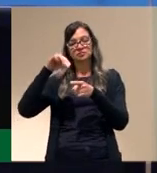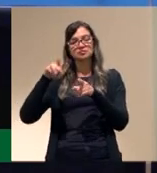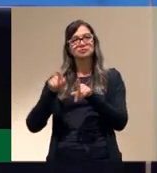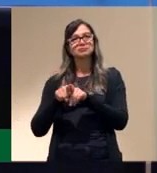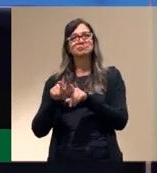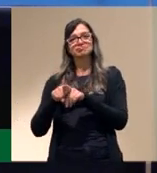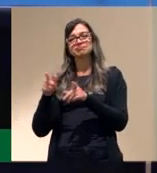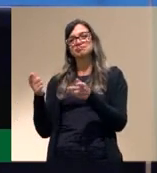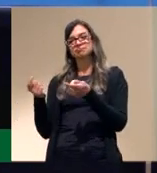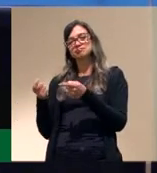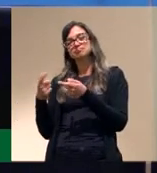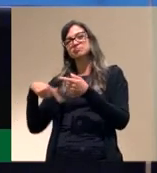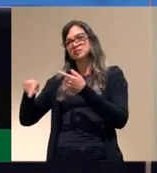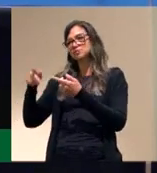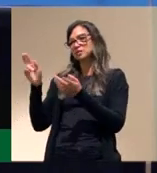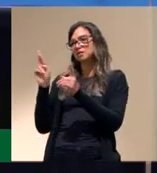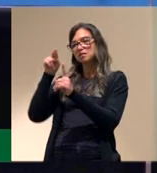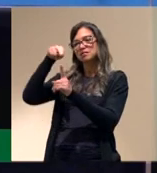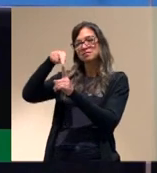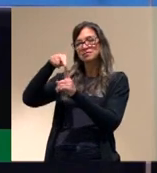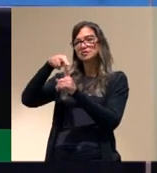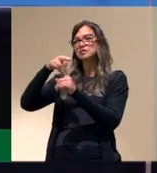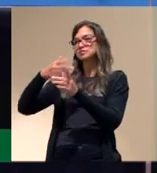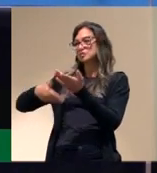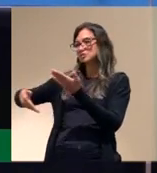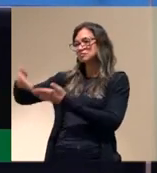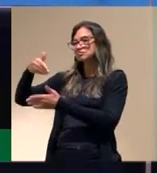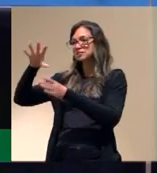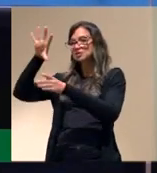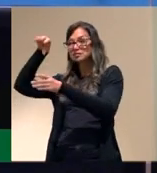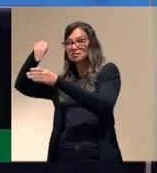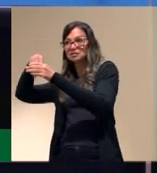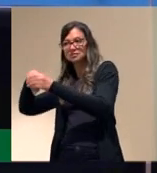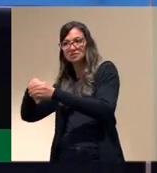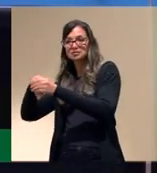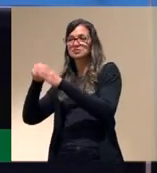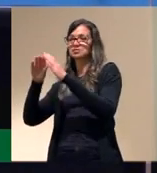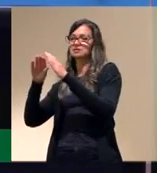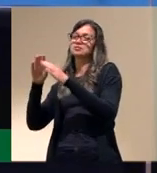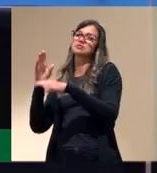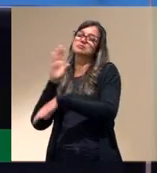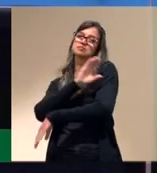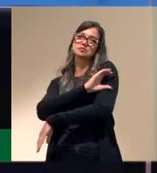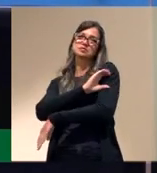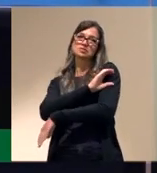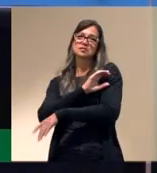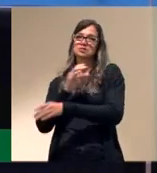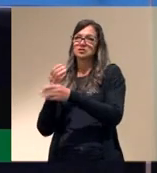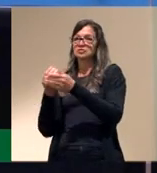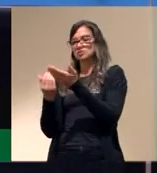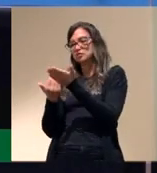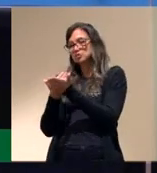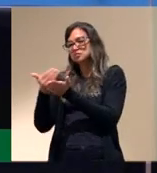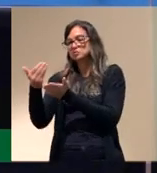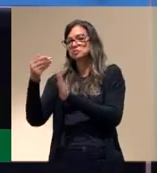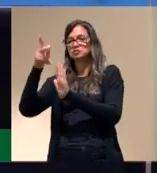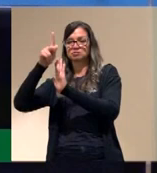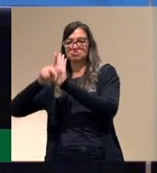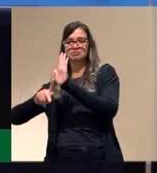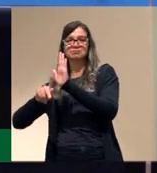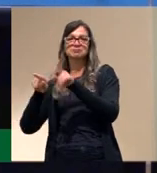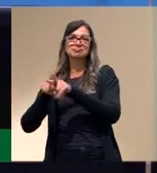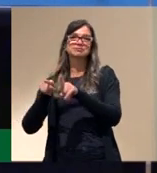uma referência para as unidades construírem seus projetos, né? Não é um caráter